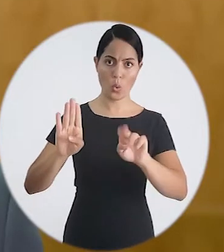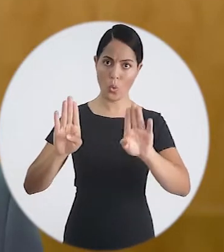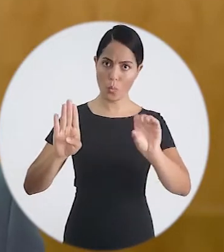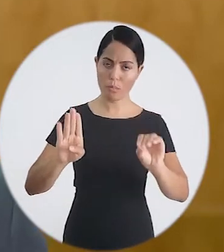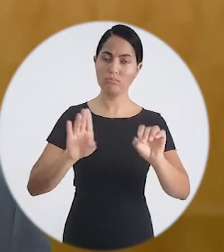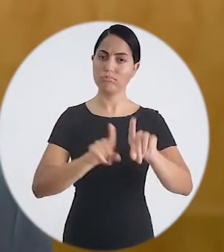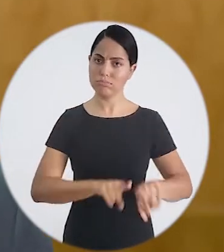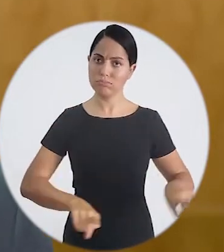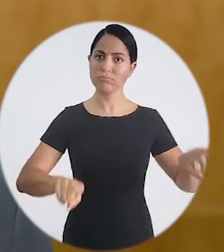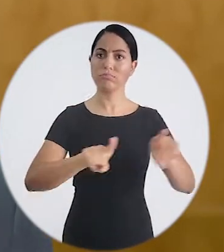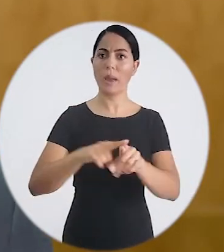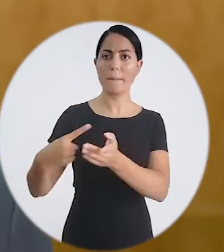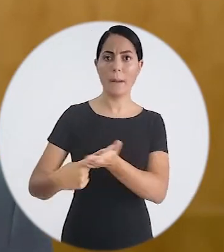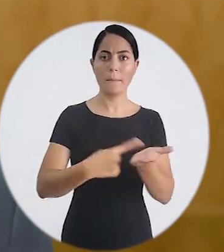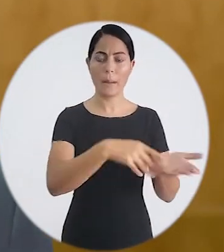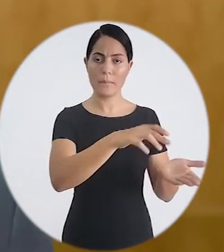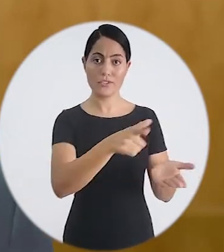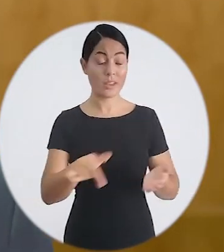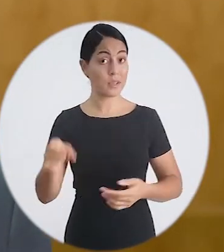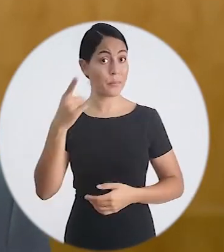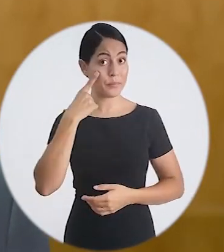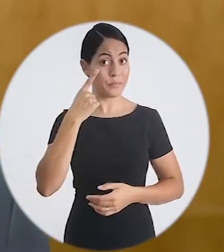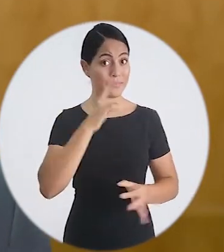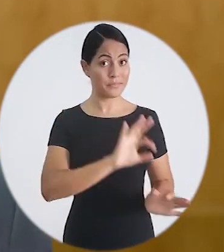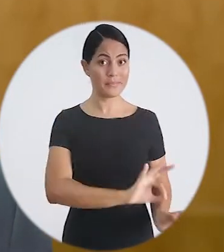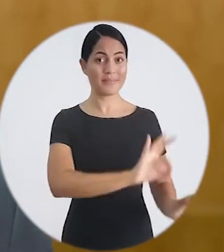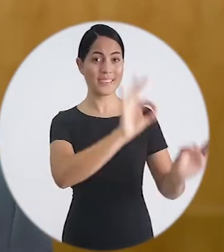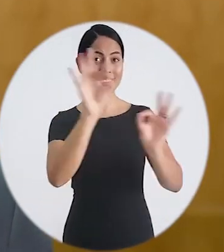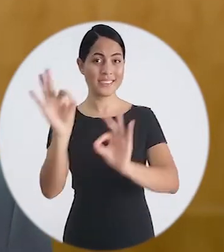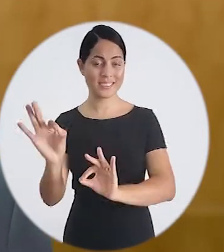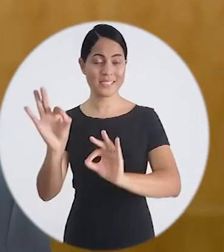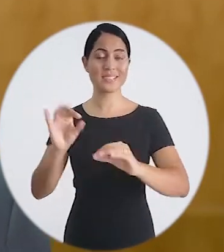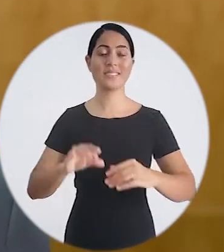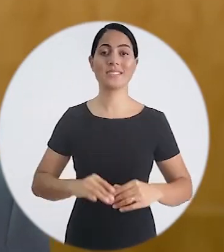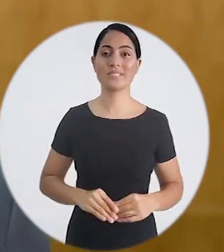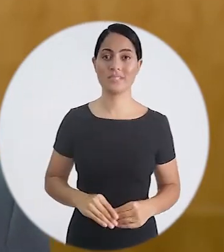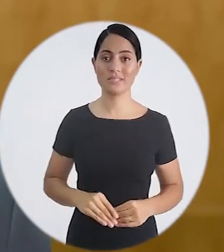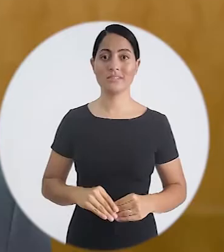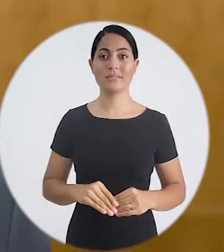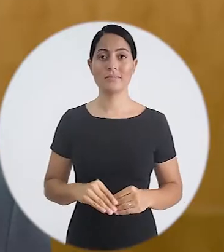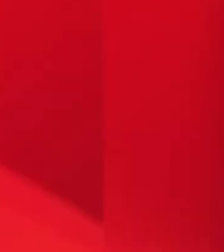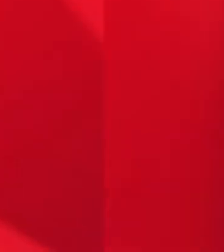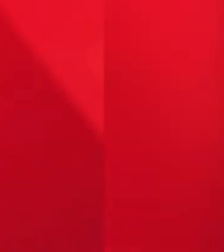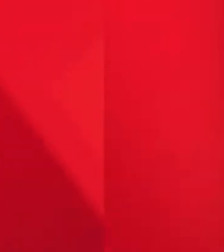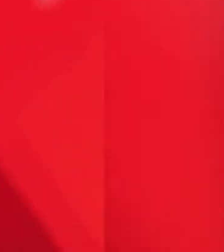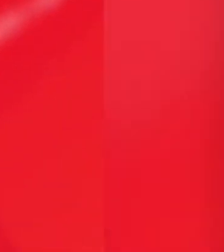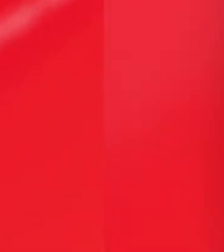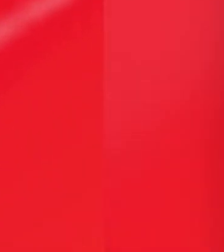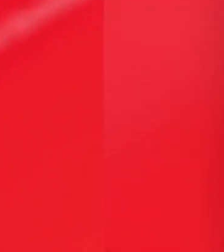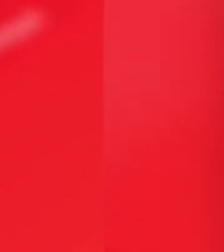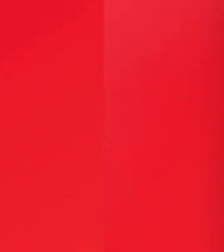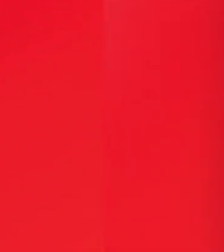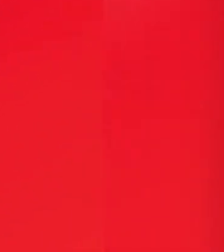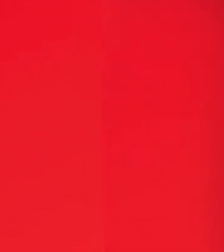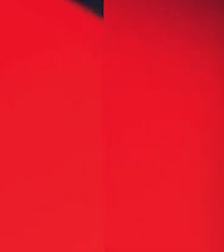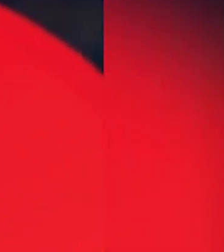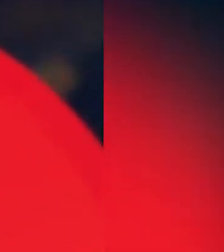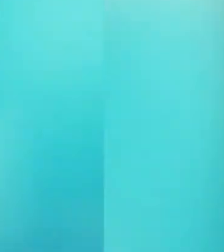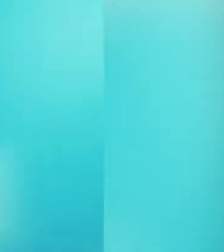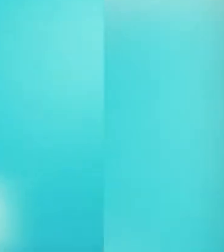mediação e muito mais. Tudo isso você confere agora. Já estamos no ar.